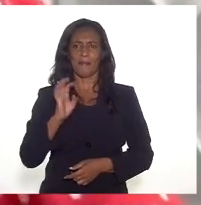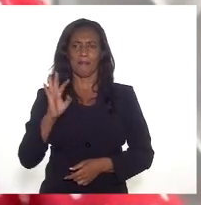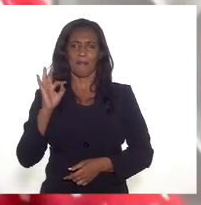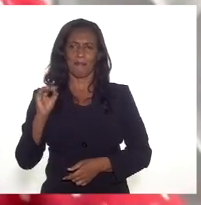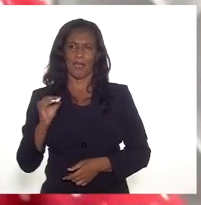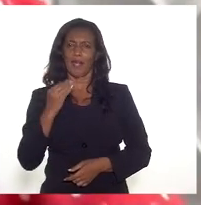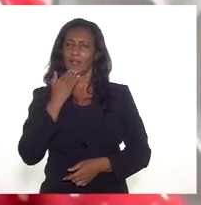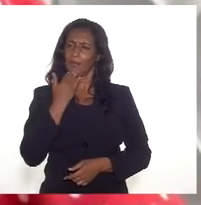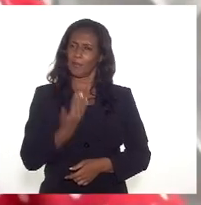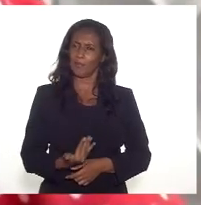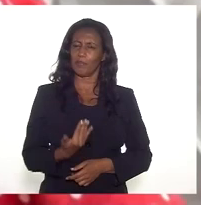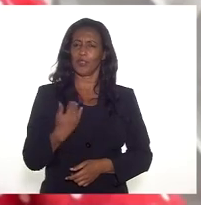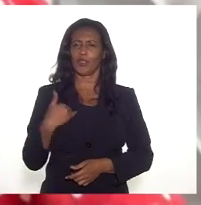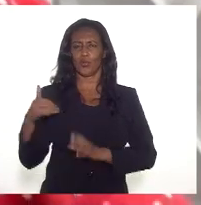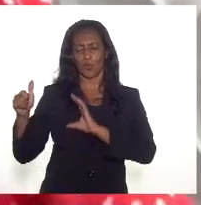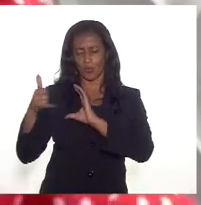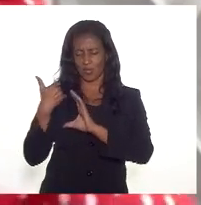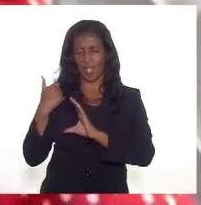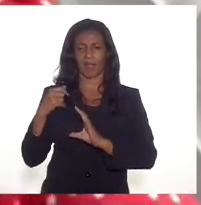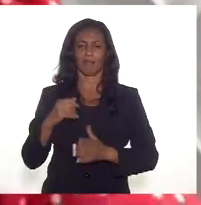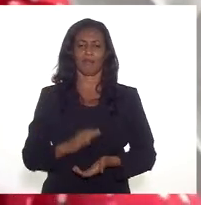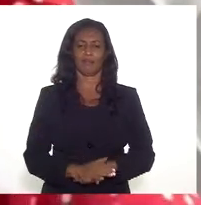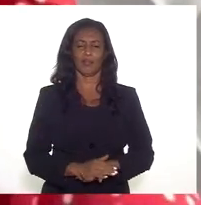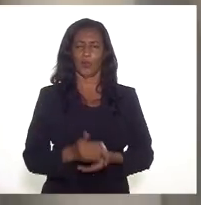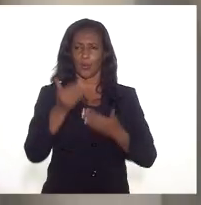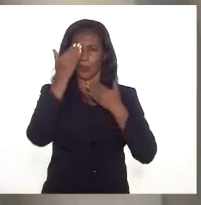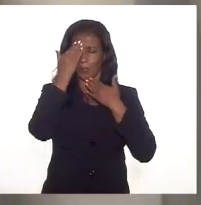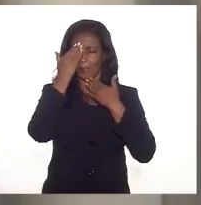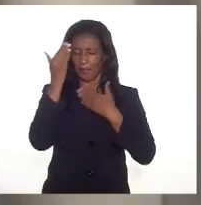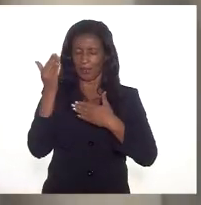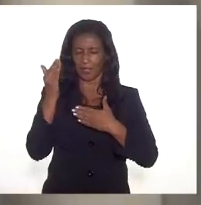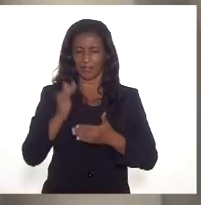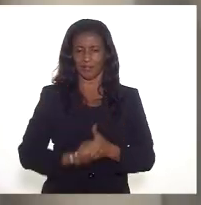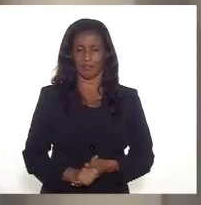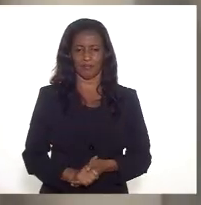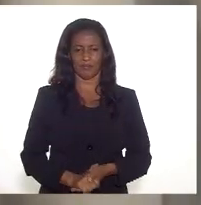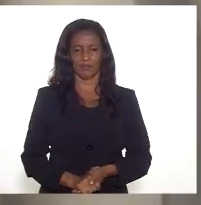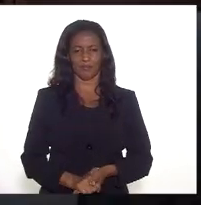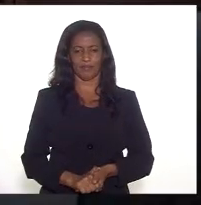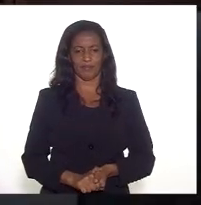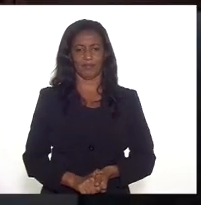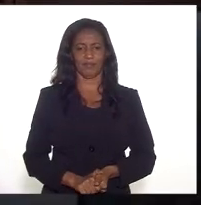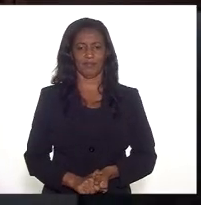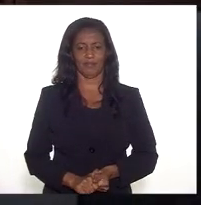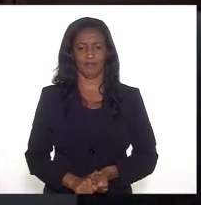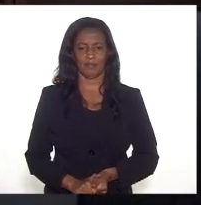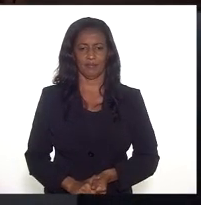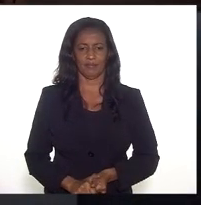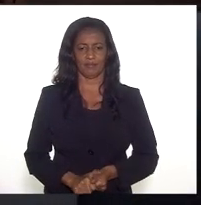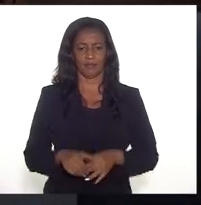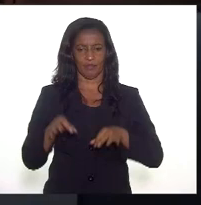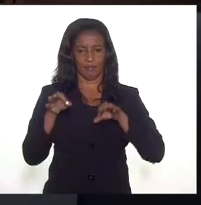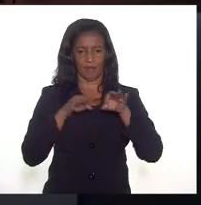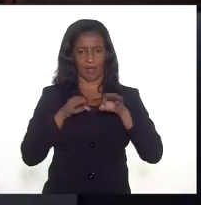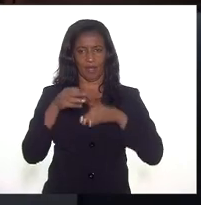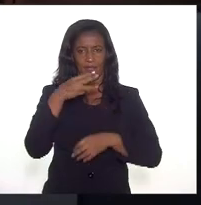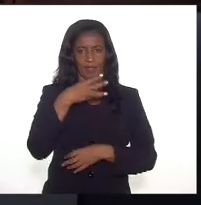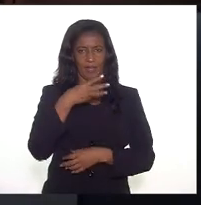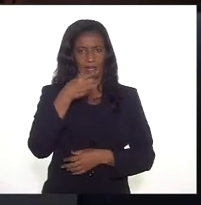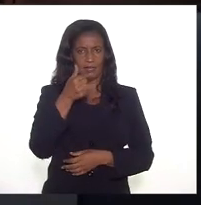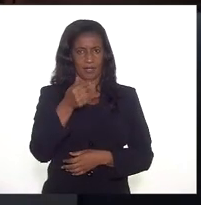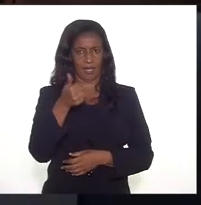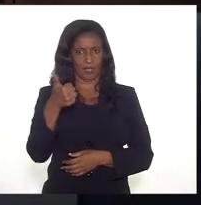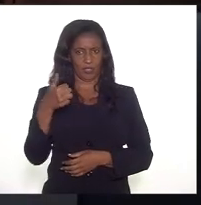solicitação direta ao meu zap. Obrigado, Marta. Obrigado. Então, projeto... Obrigada, Marta Rocha. Então, vamos lá. Projeto